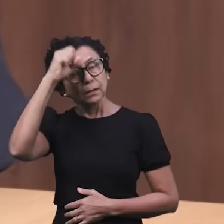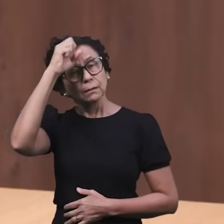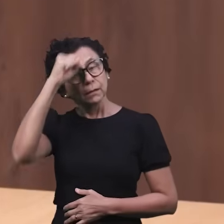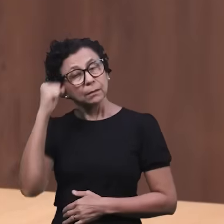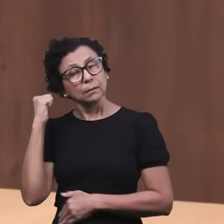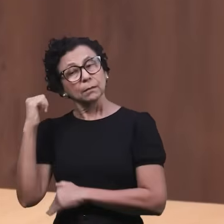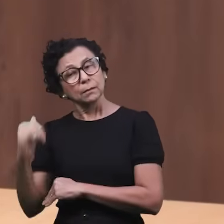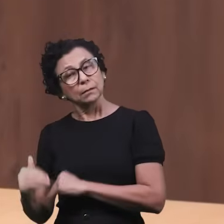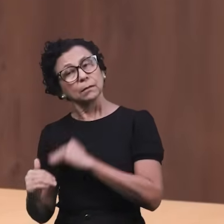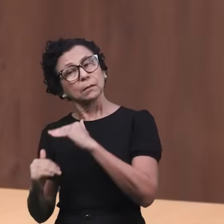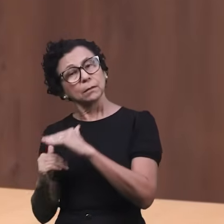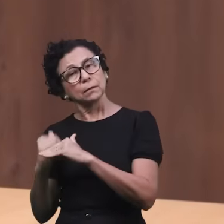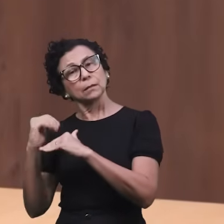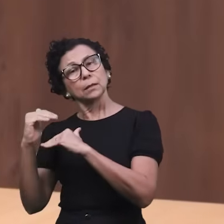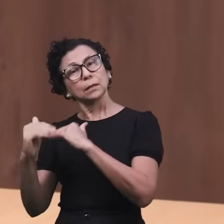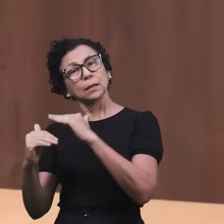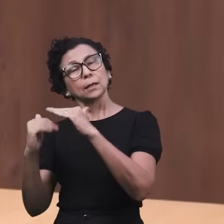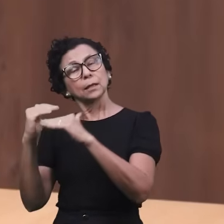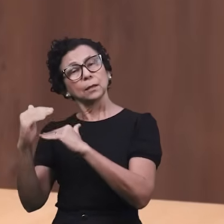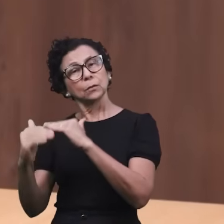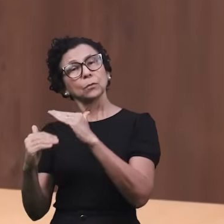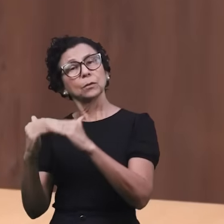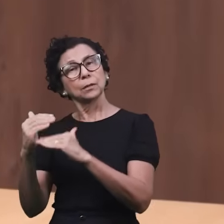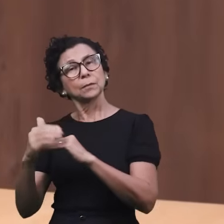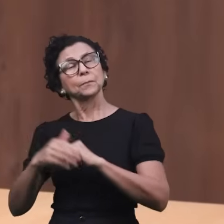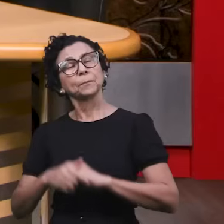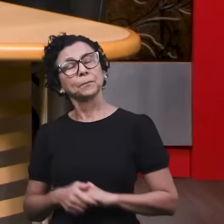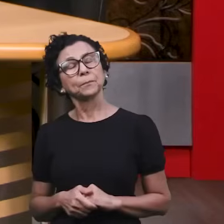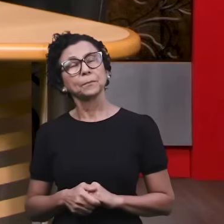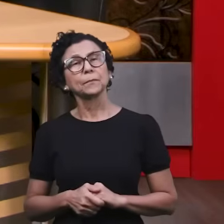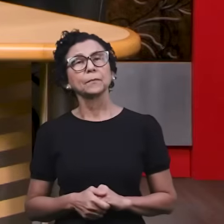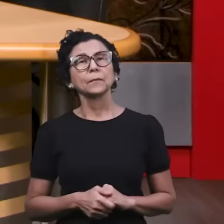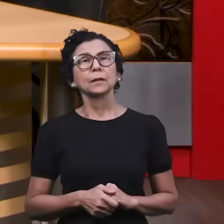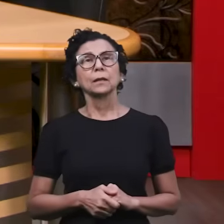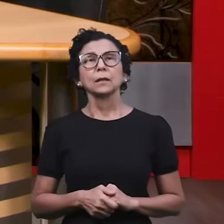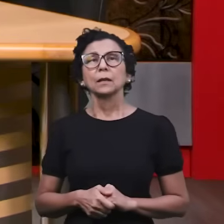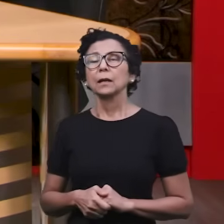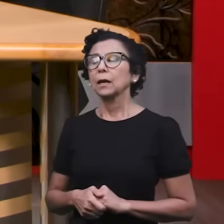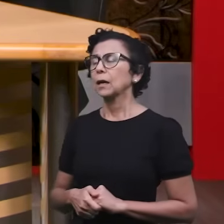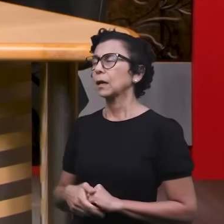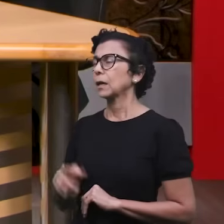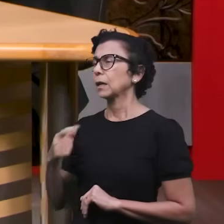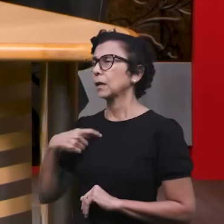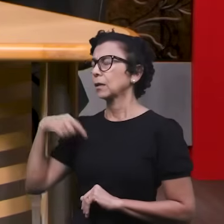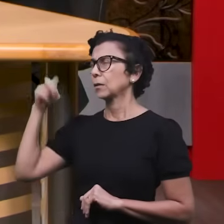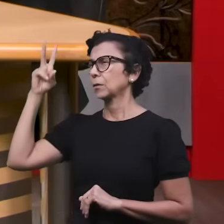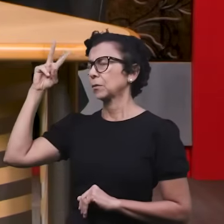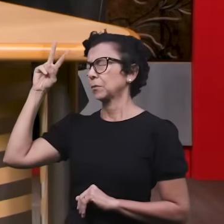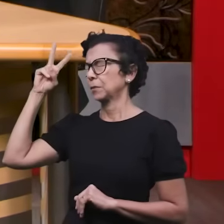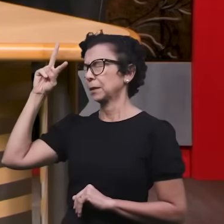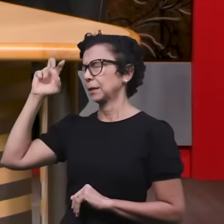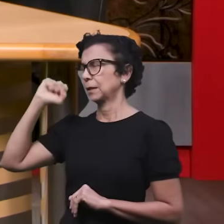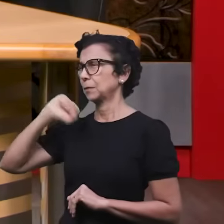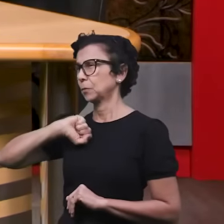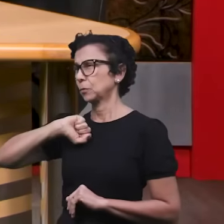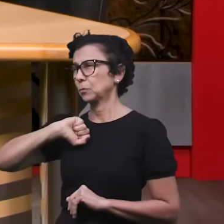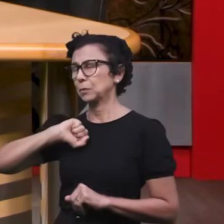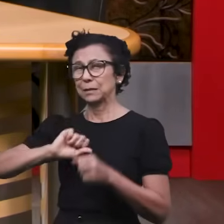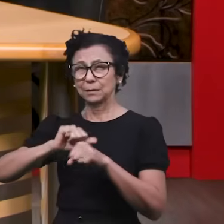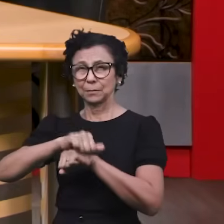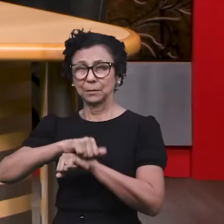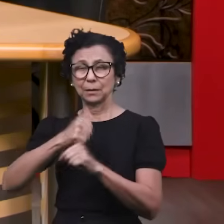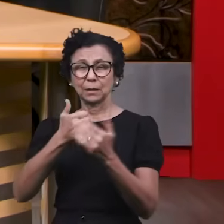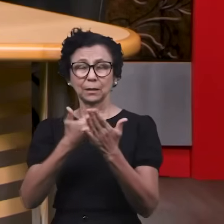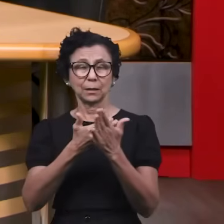aprendizado aquilo ali para você desenvolver esse projeto. Eu me lembro, pastor Amadeu, também foi até uma aula de seminário